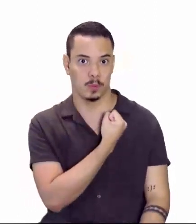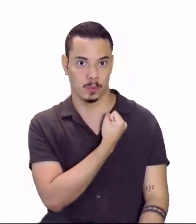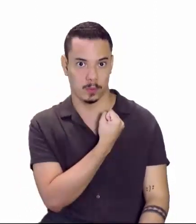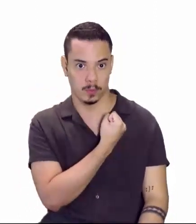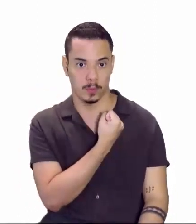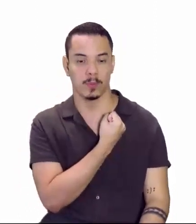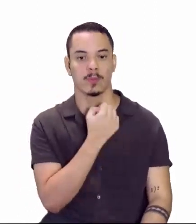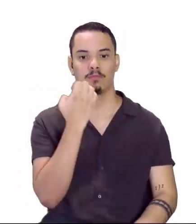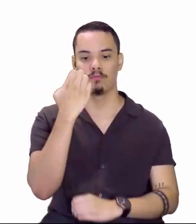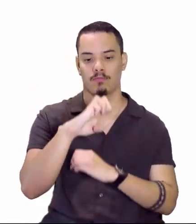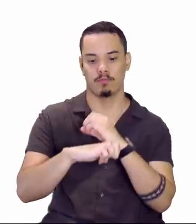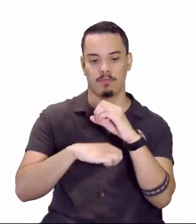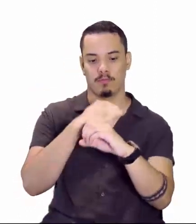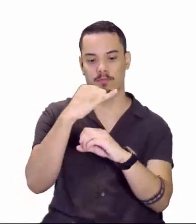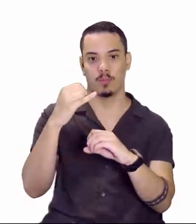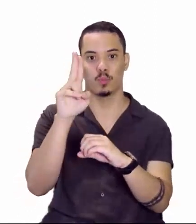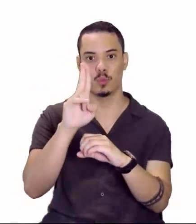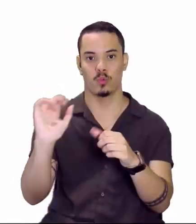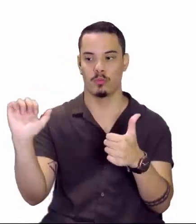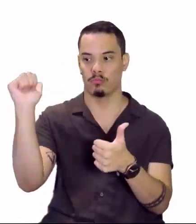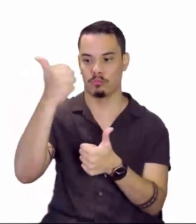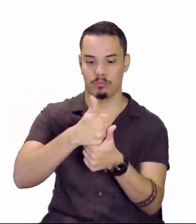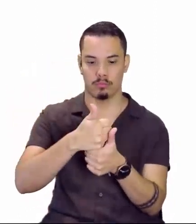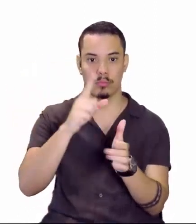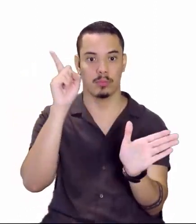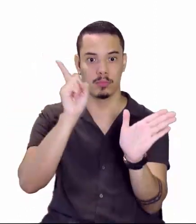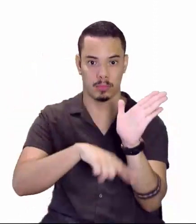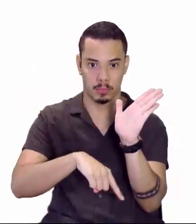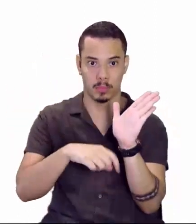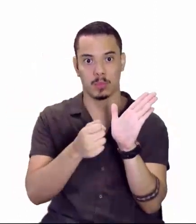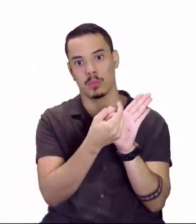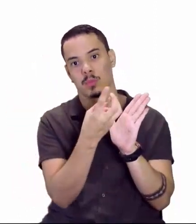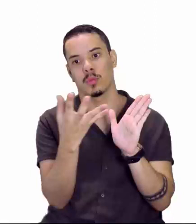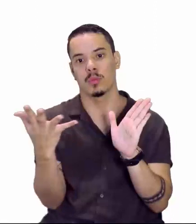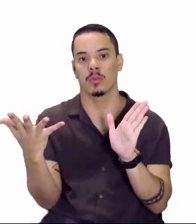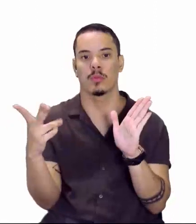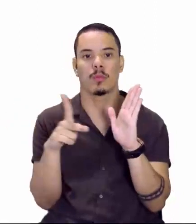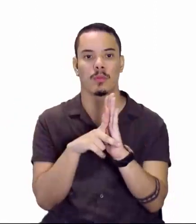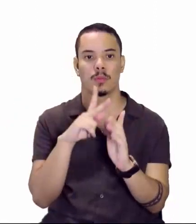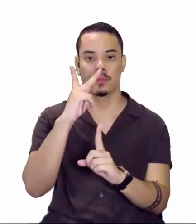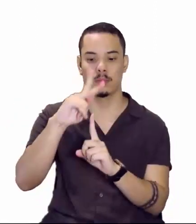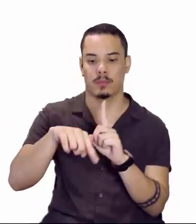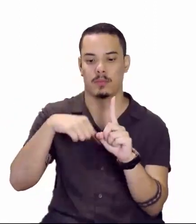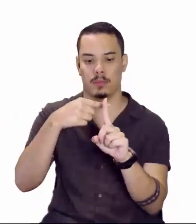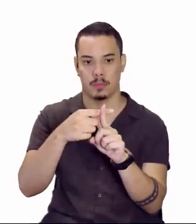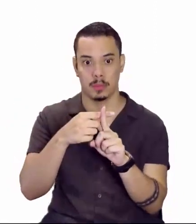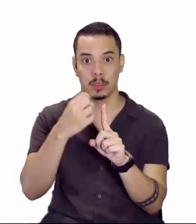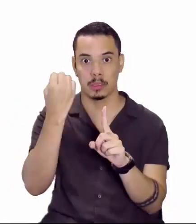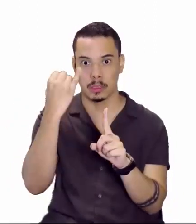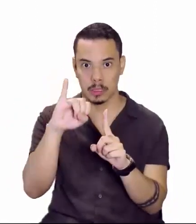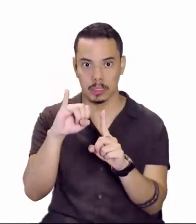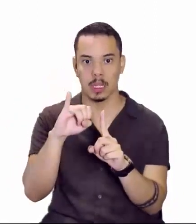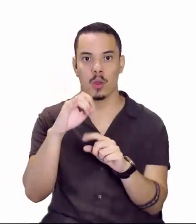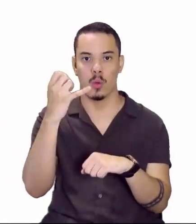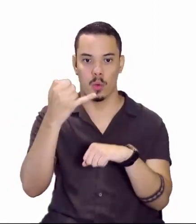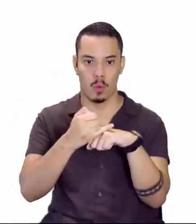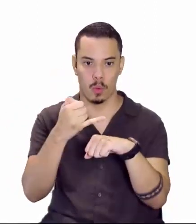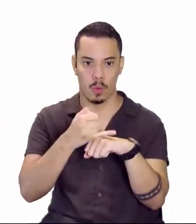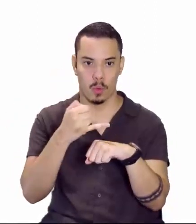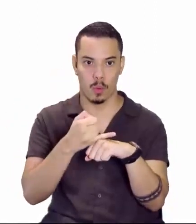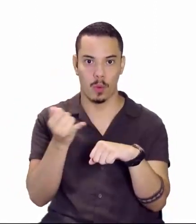da carga e subtrair do número de prótons. Se por acaso o íon for negativo, um